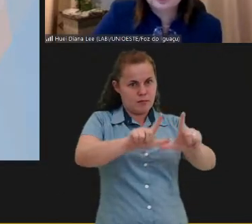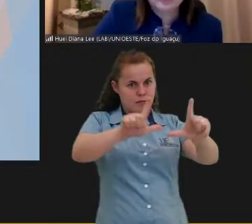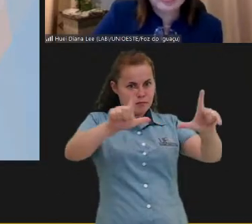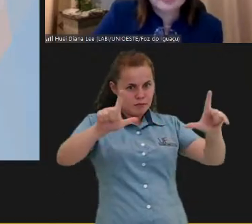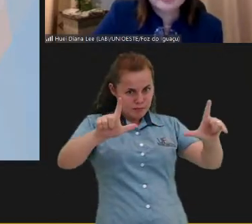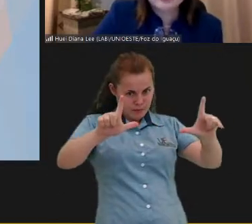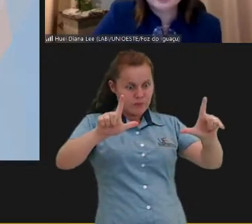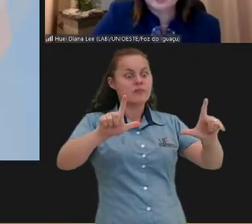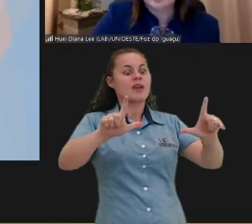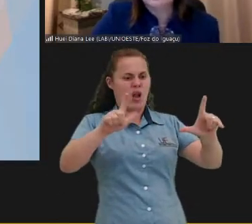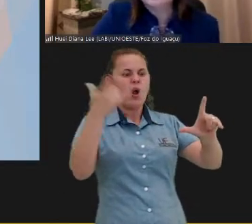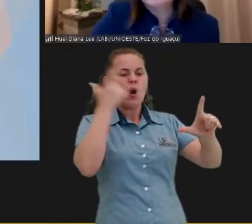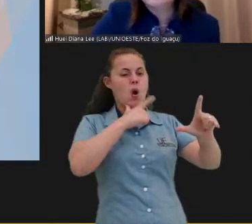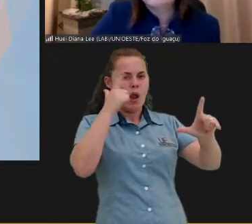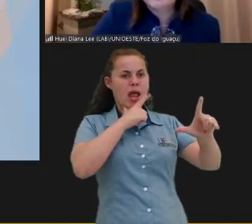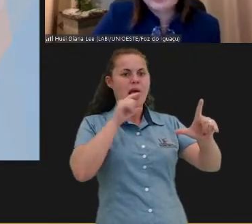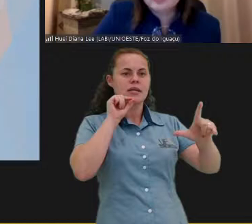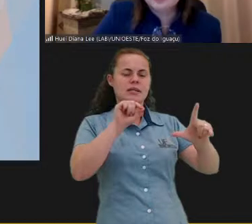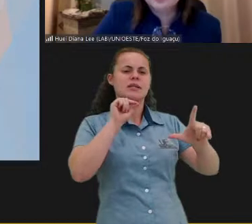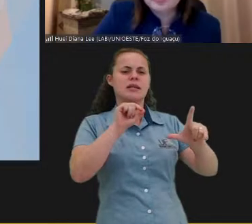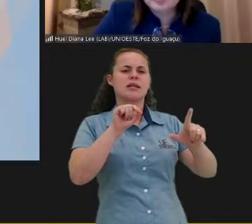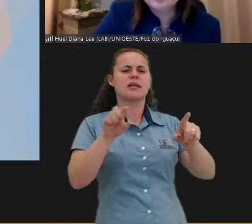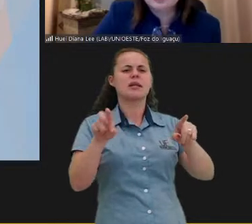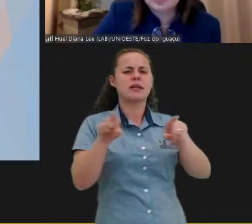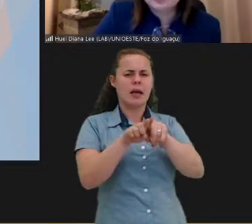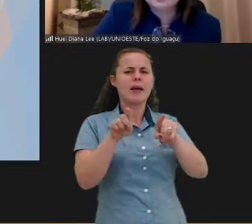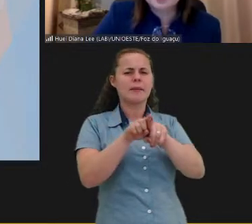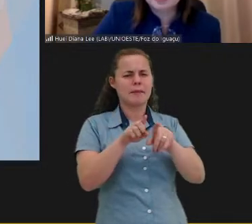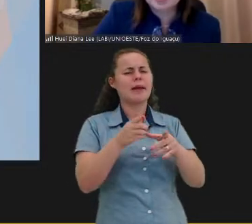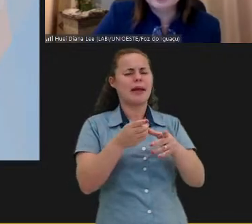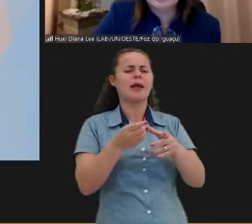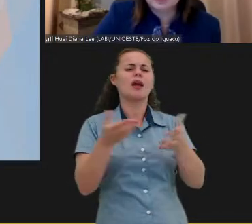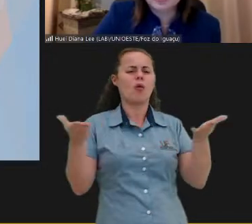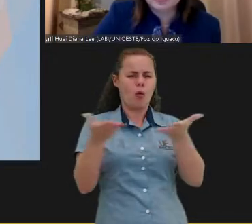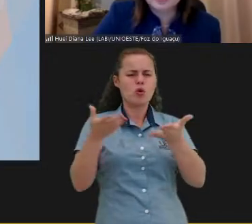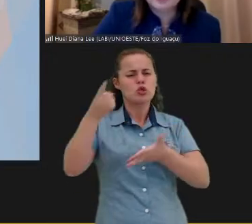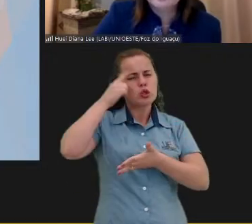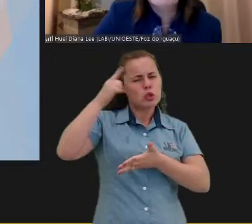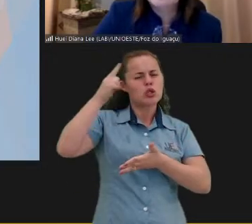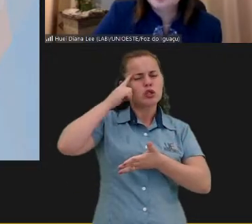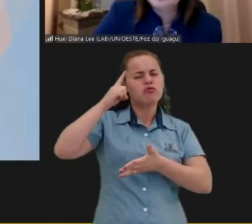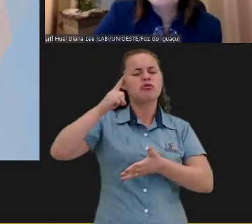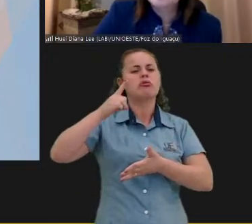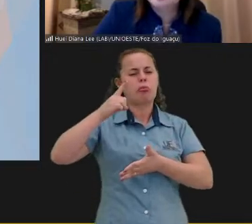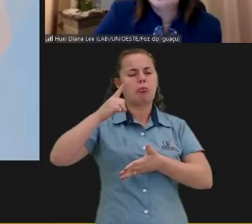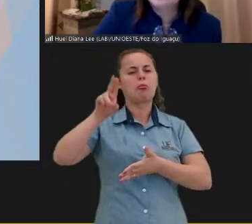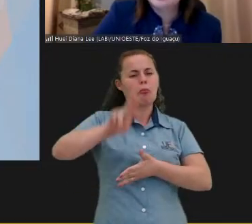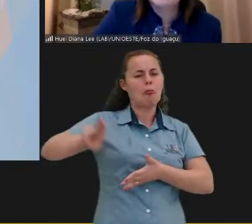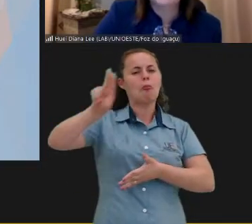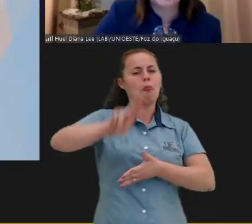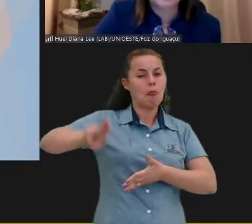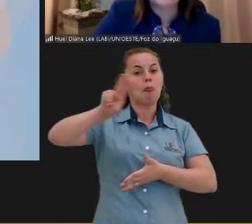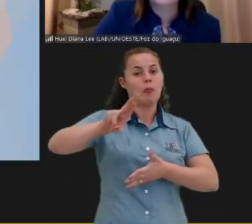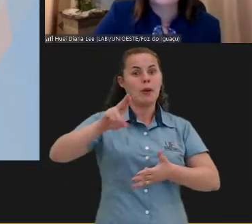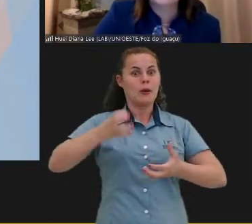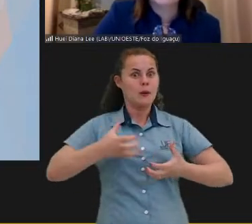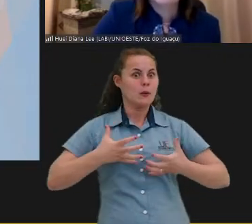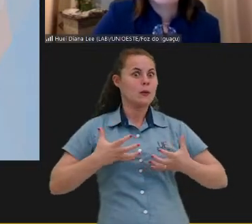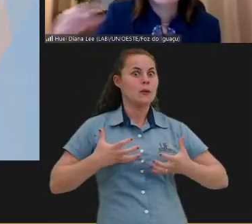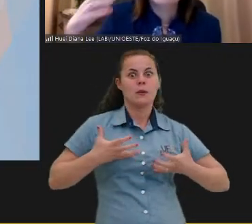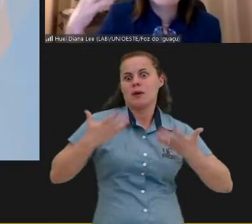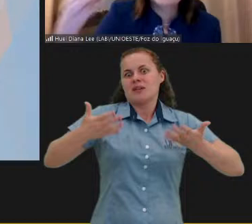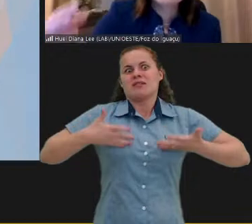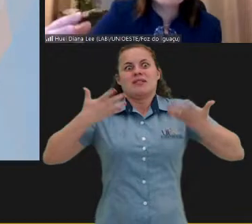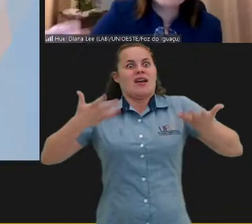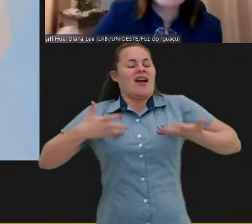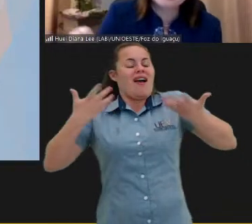todo mundo conheça, porque é algo que também está muito inserido no nosso dia a dia hoje, ela é muito excitante, ela é muito atraente.